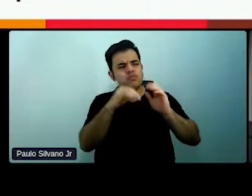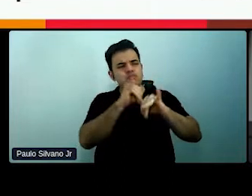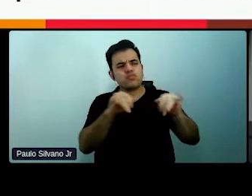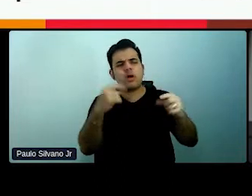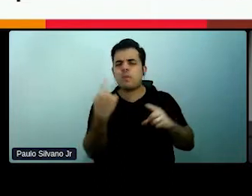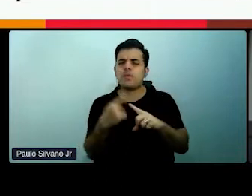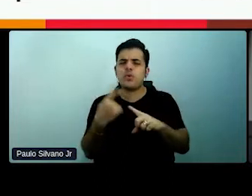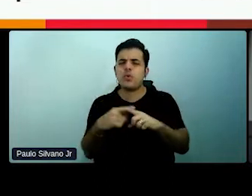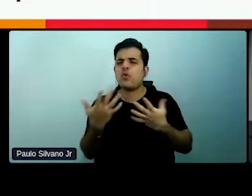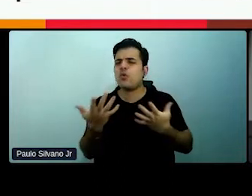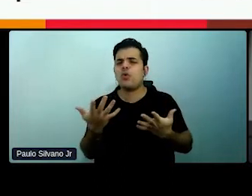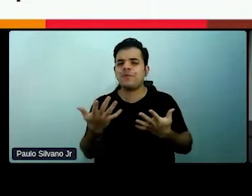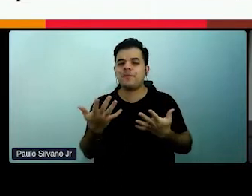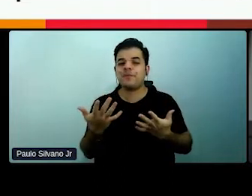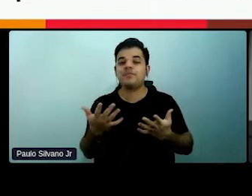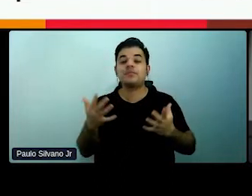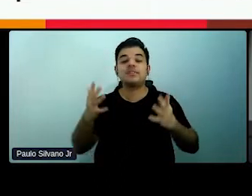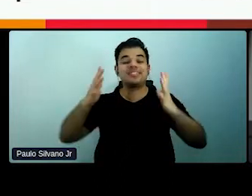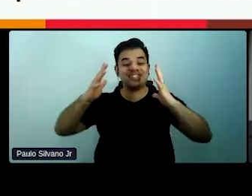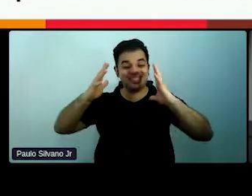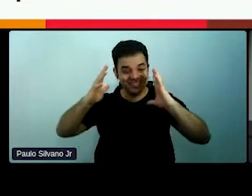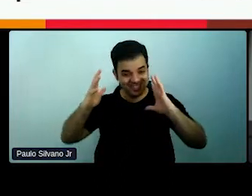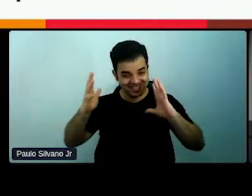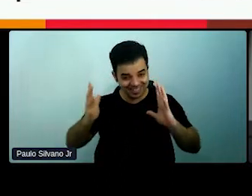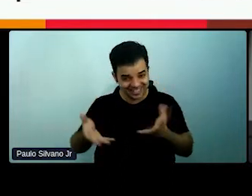como já foi